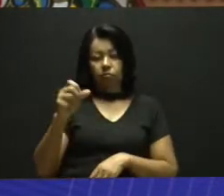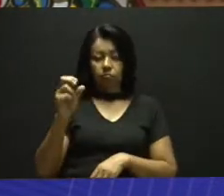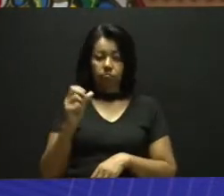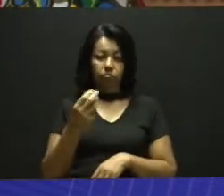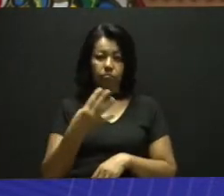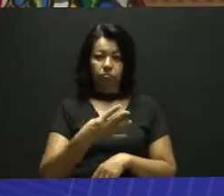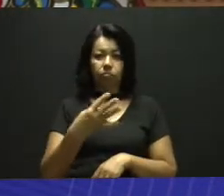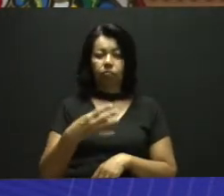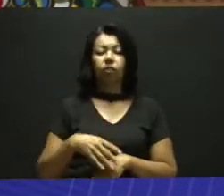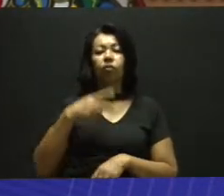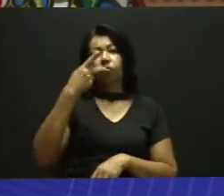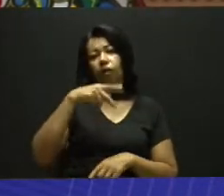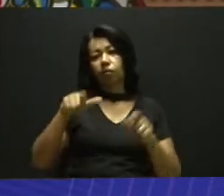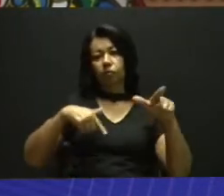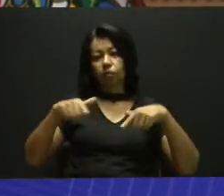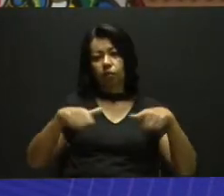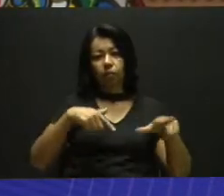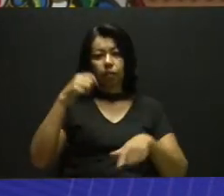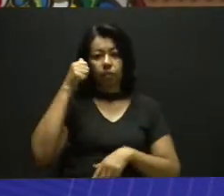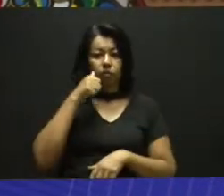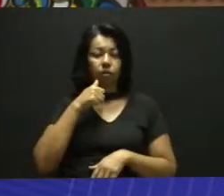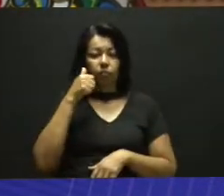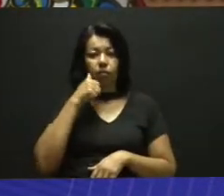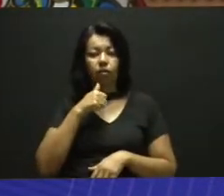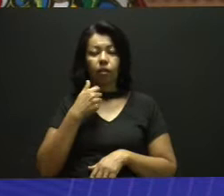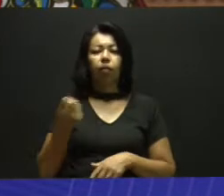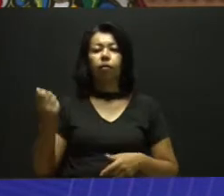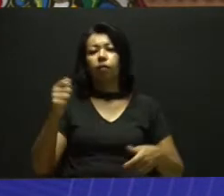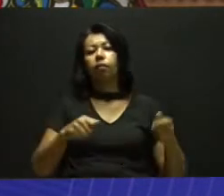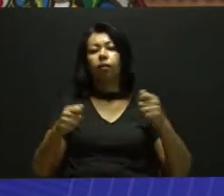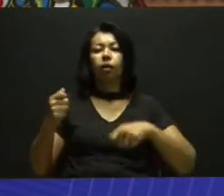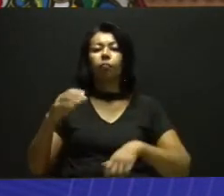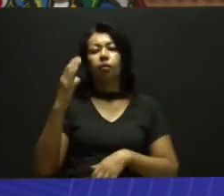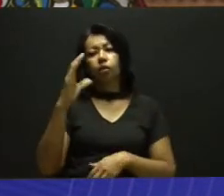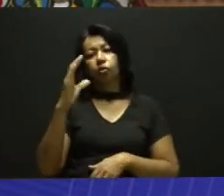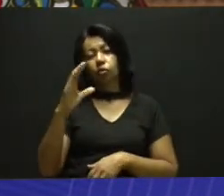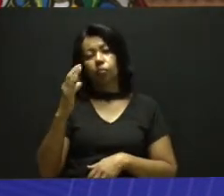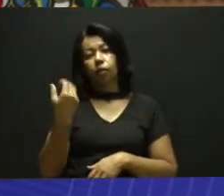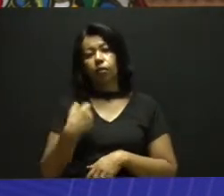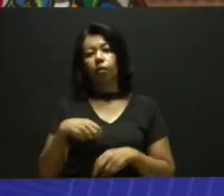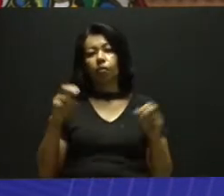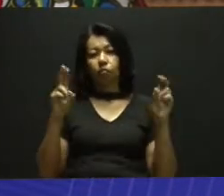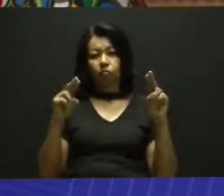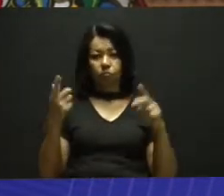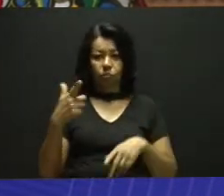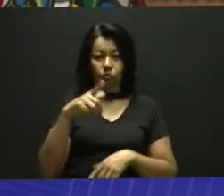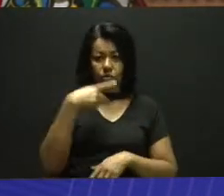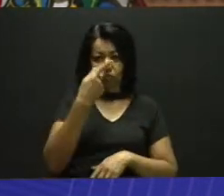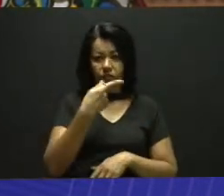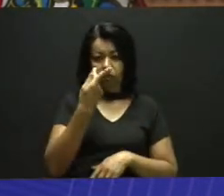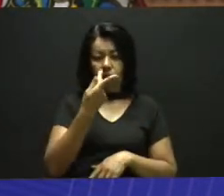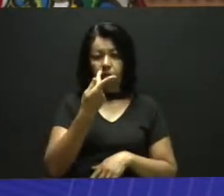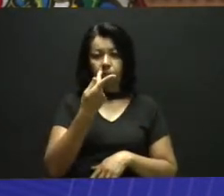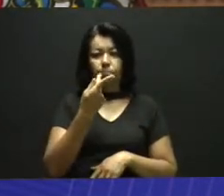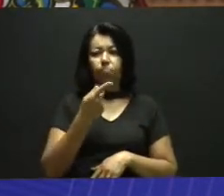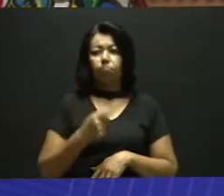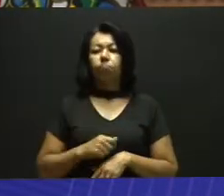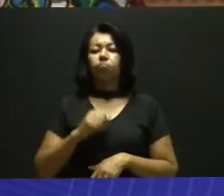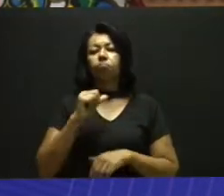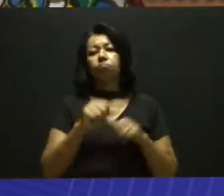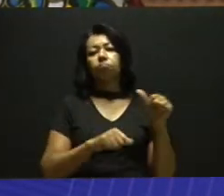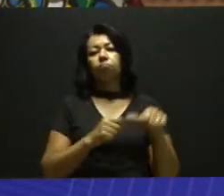cubatenses sílvia santos da banda marcial de cubatão no trecho a virada das